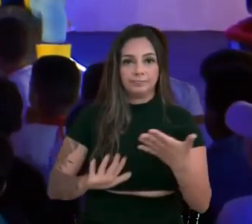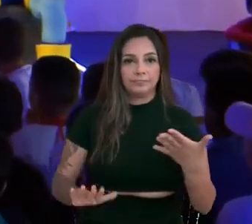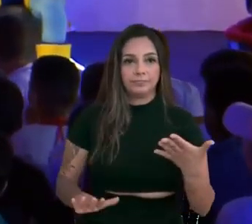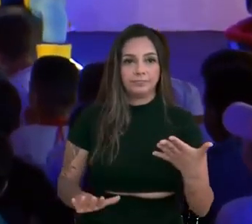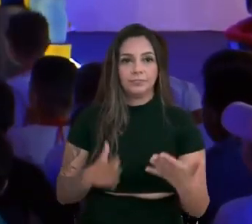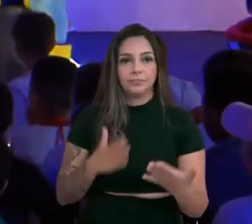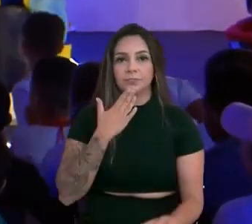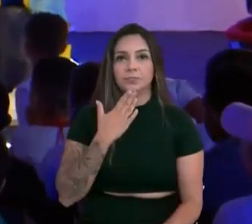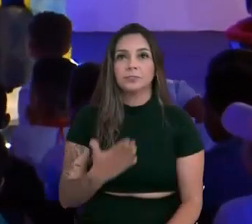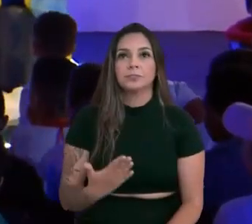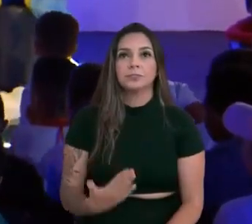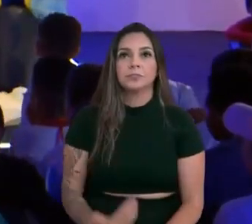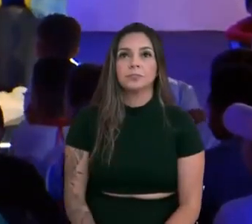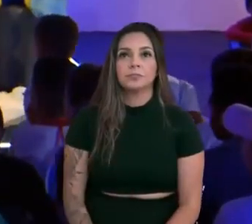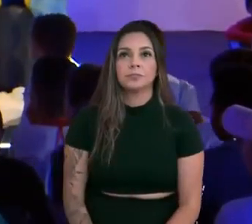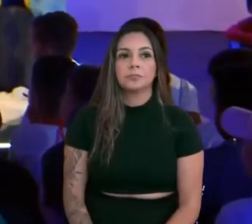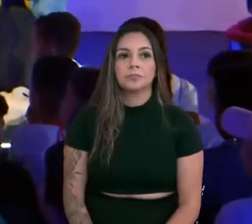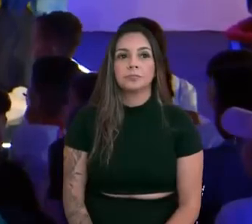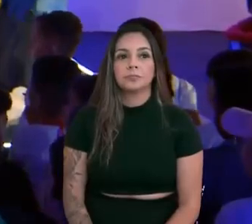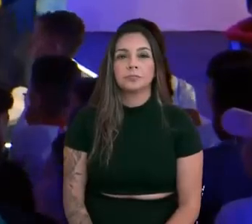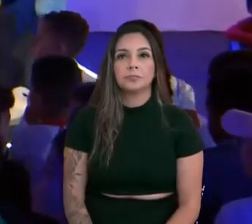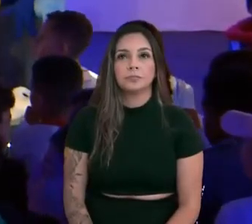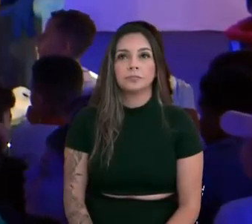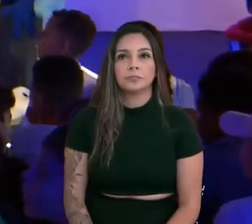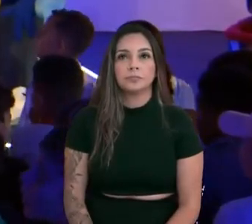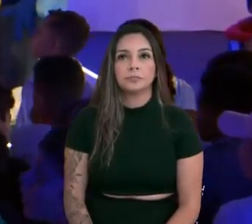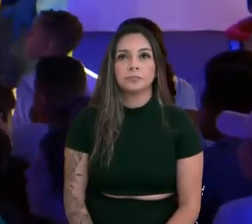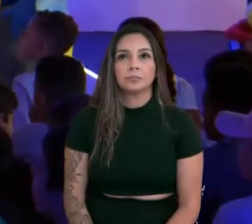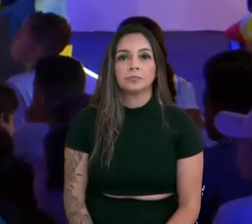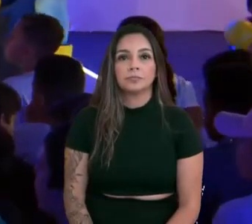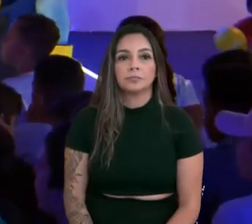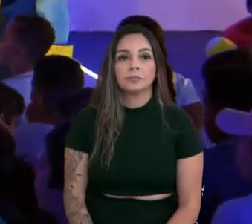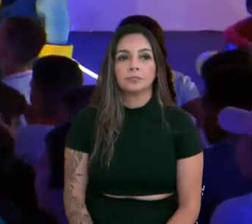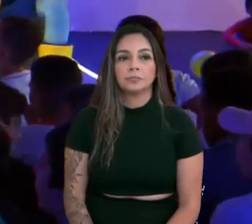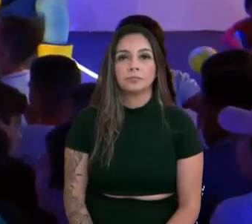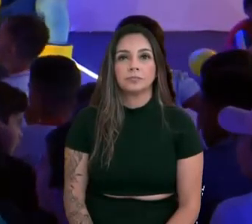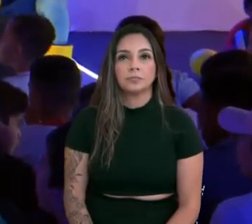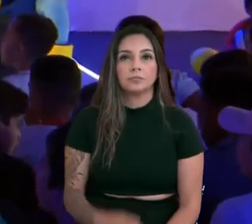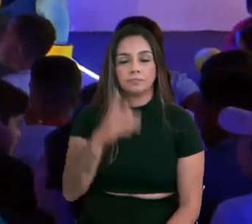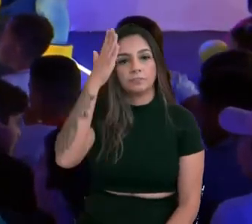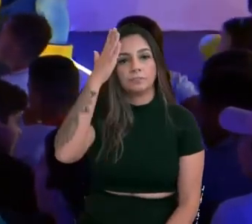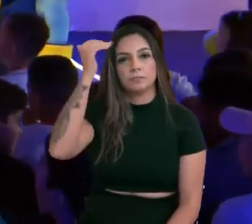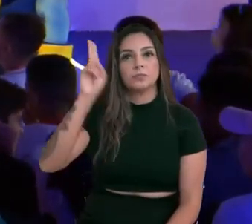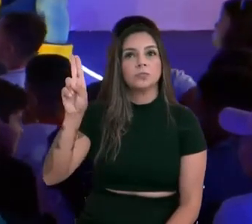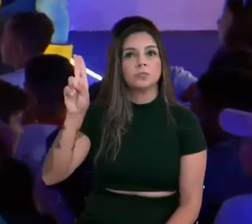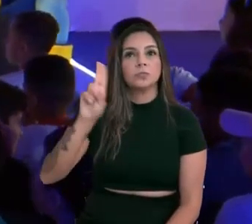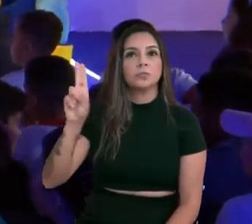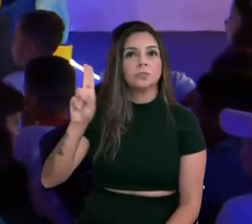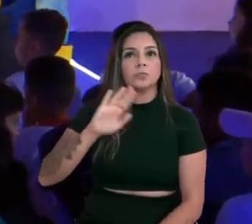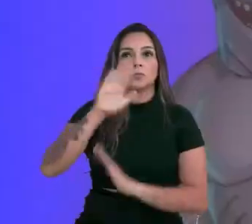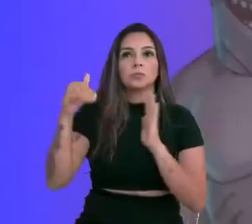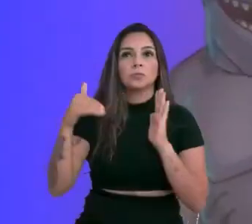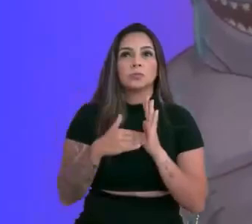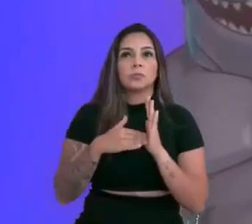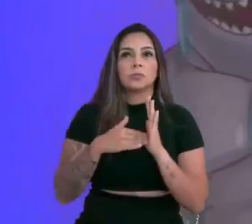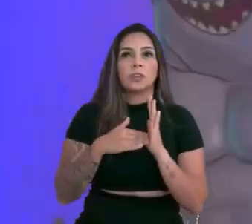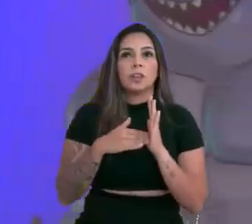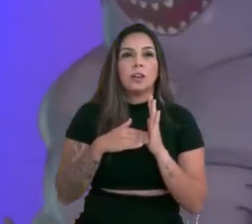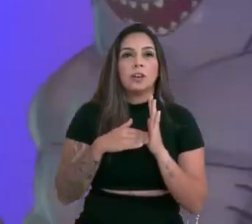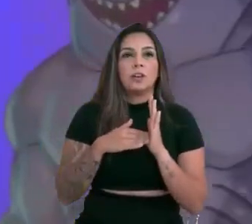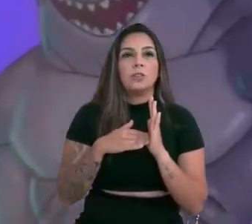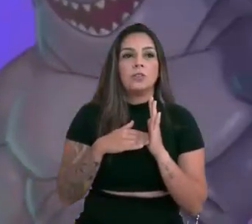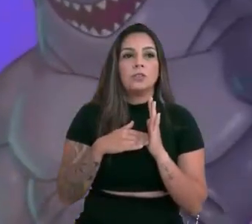pedir. Você também é azuliano? Aposto que você sabe o nome de todos os personagens. Vocês